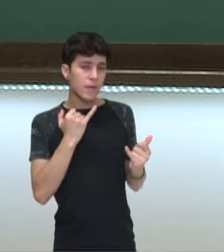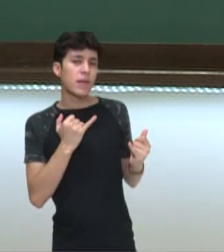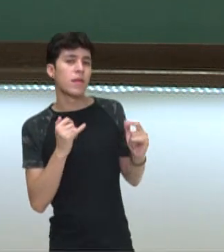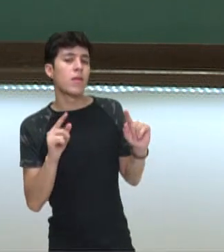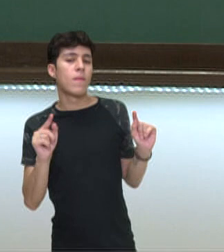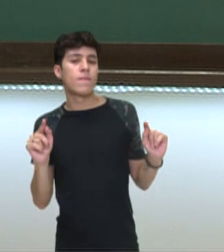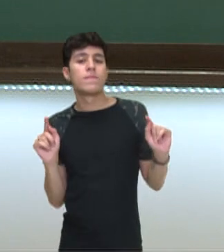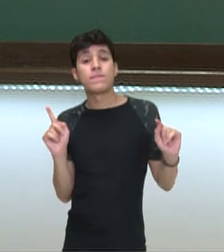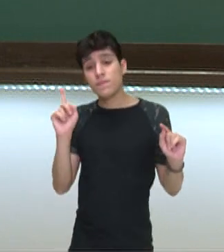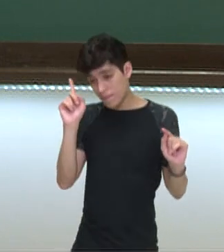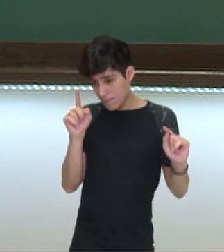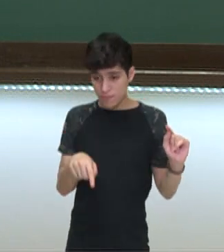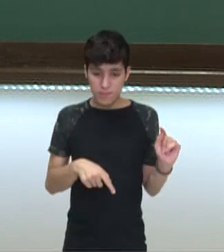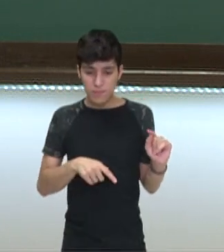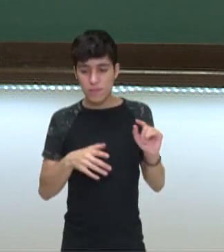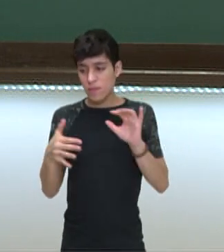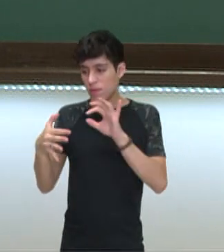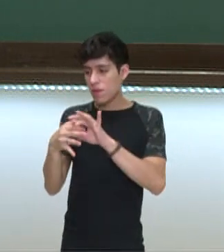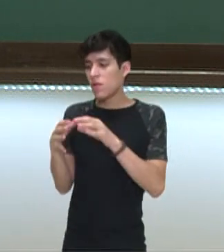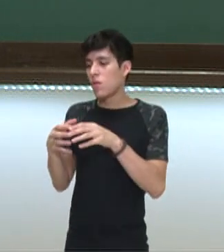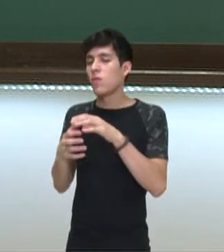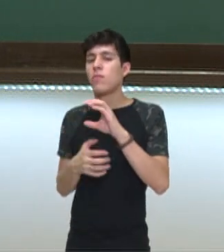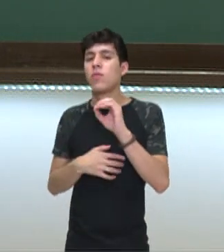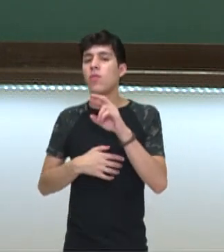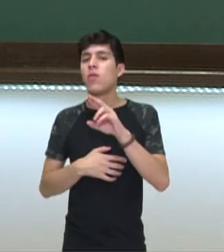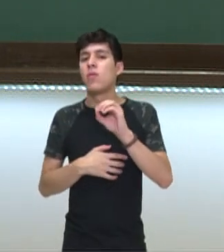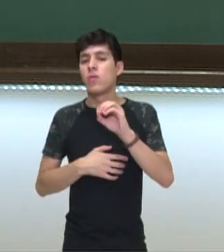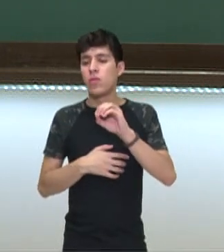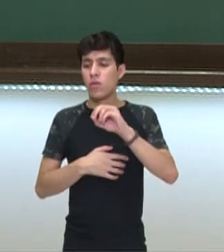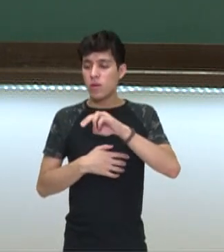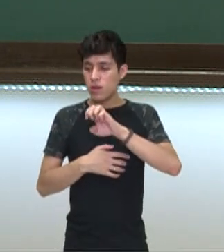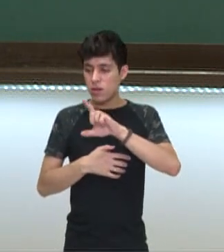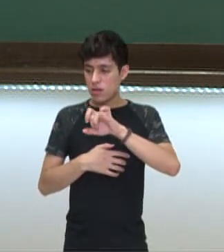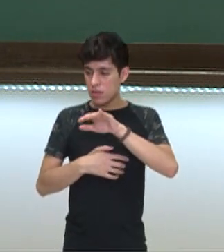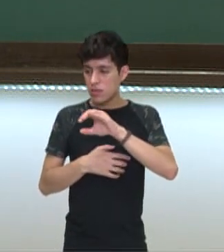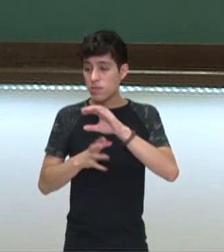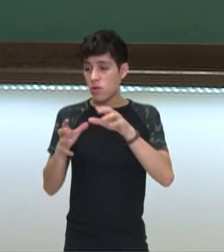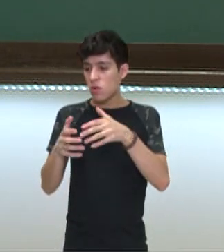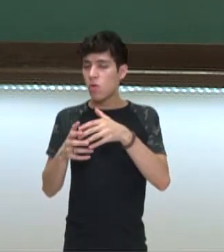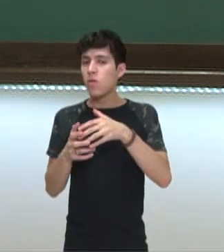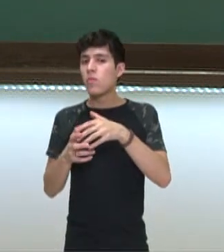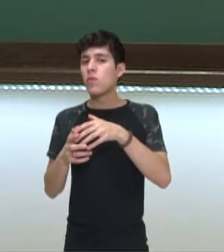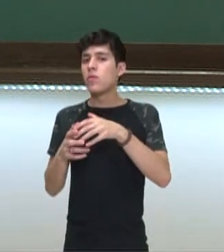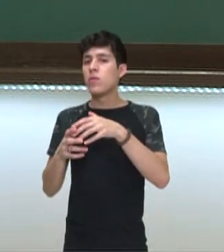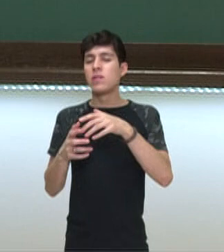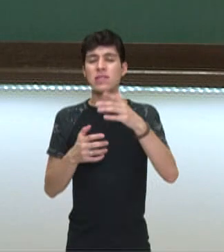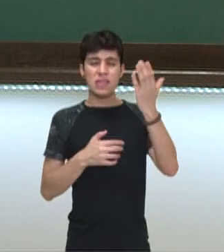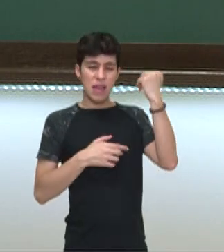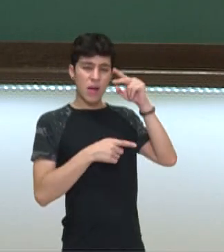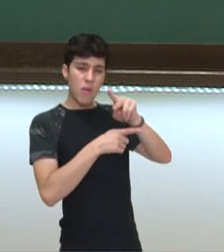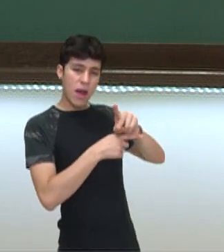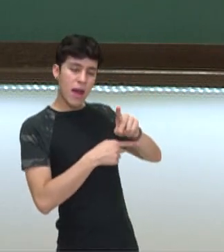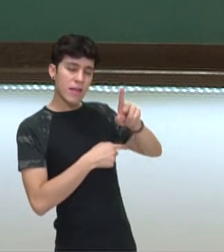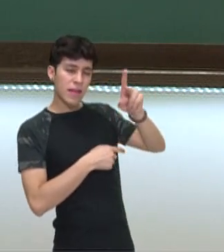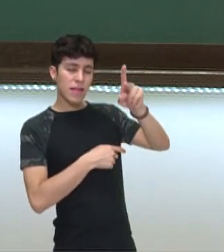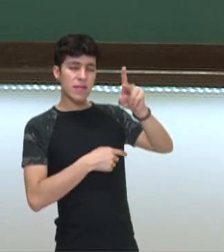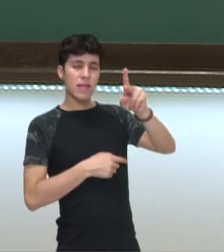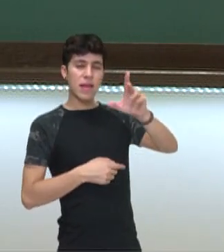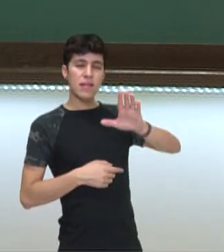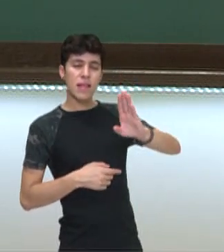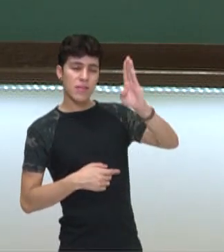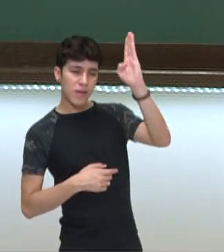envolvido com o coronelismo. Lembra aquele coronelismo? Os coronéis começou com a Guarda Nacional, ainda no tempo